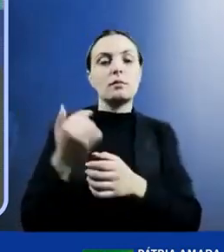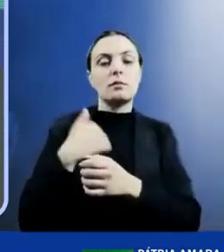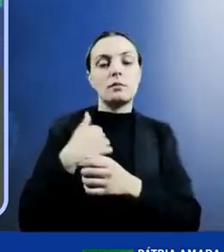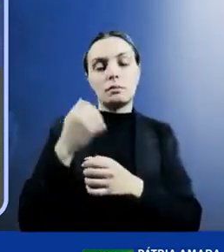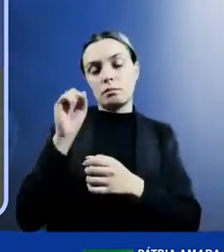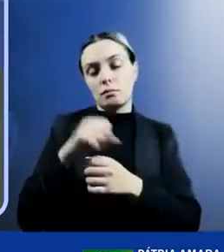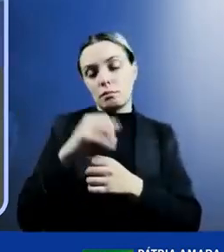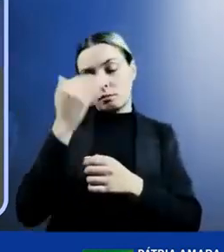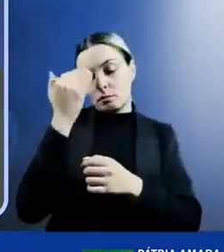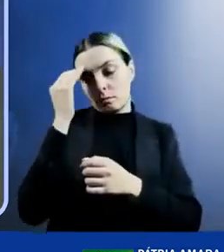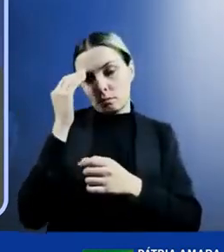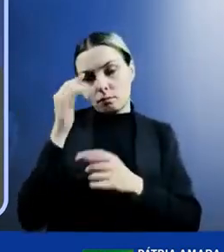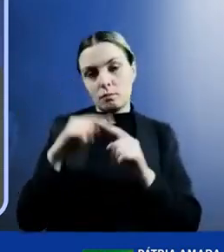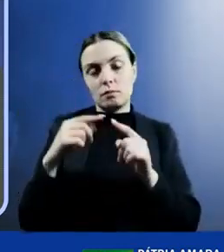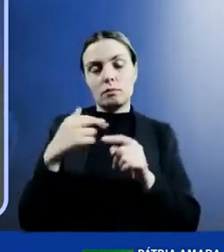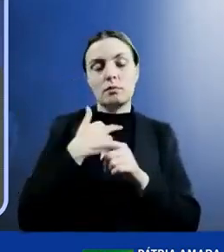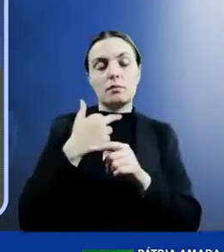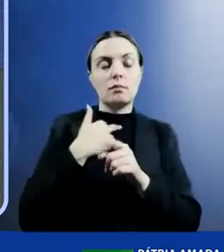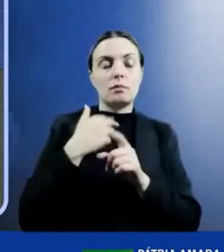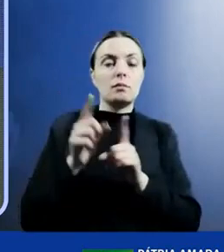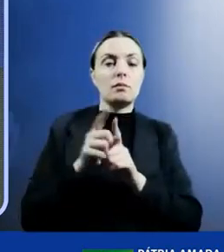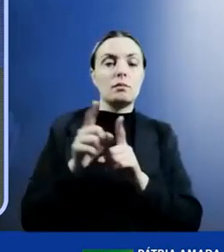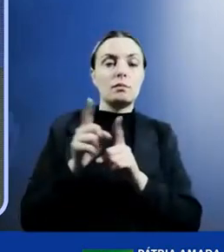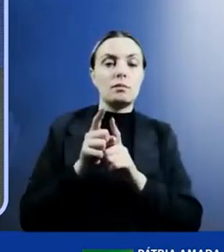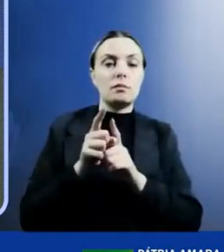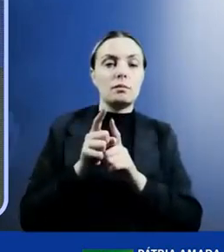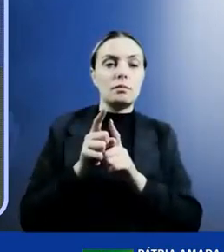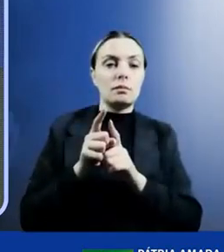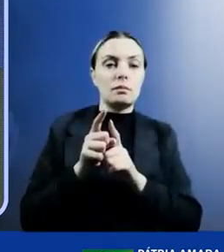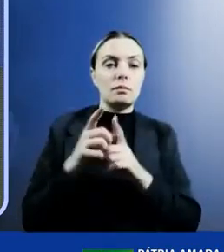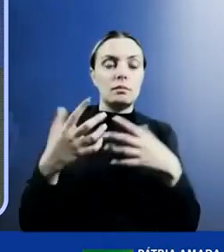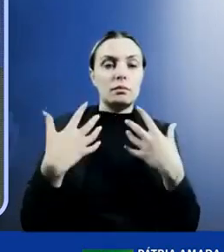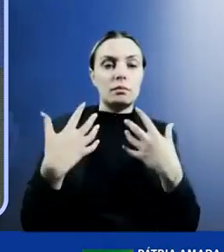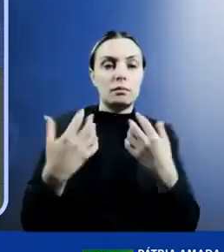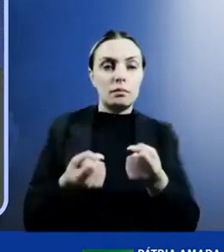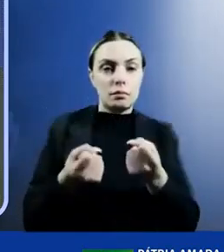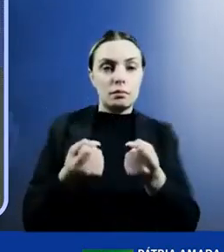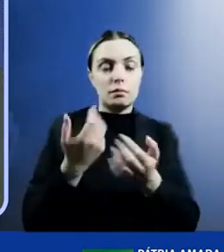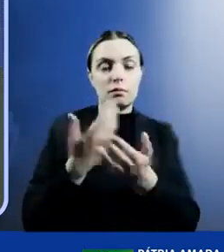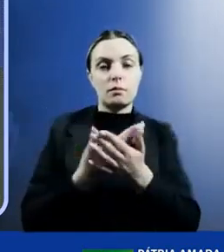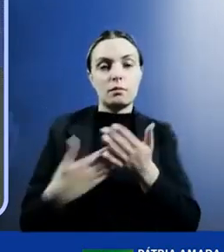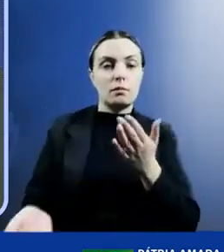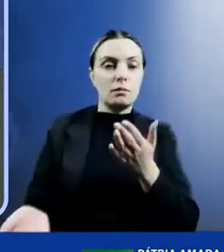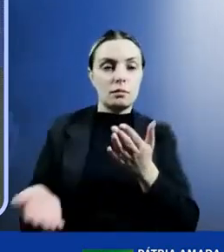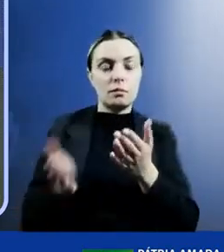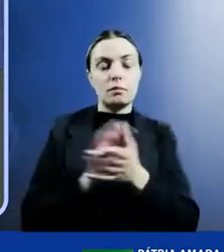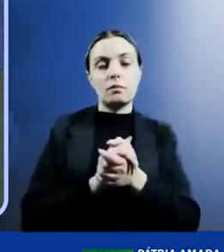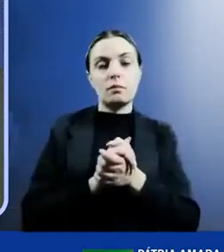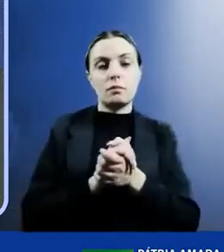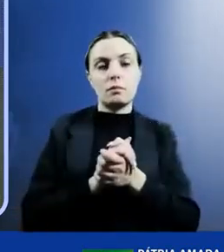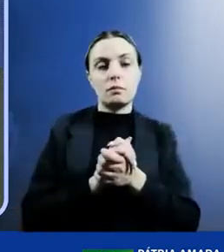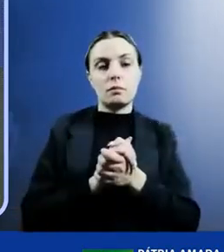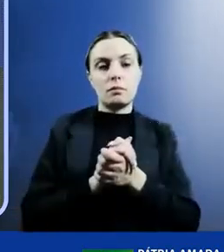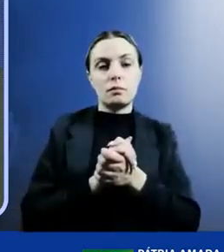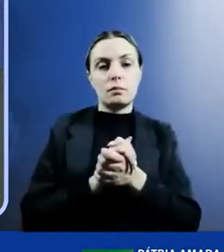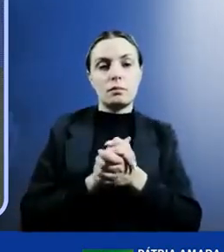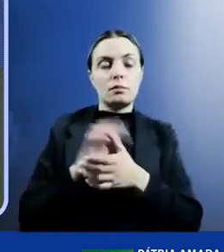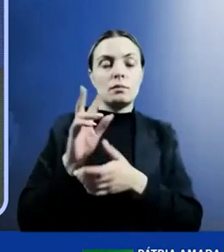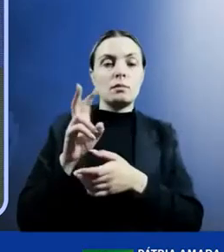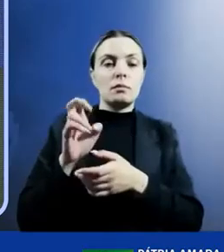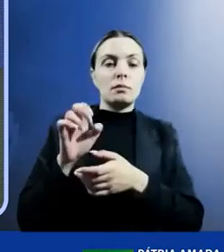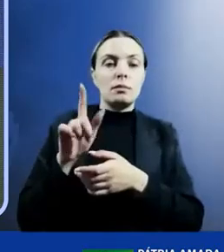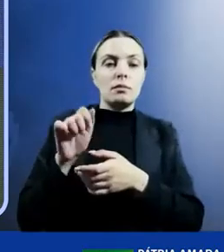nós não podemos também permitir uma perda exponencial de cobertura vegetal ou uma perda